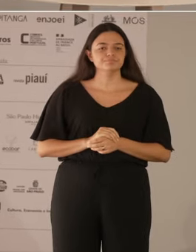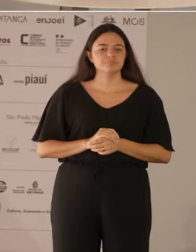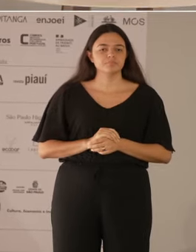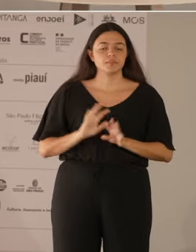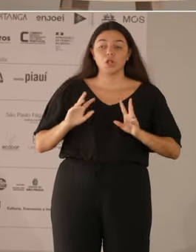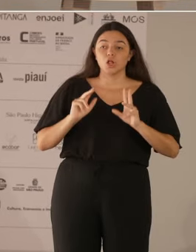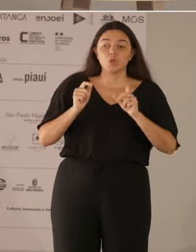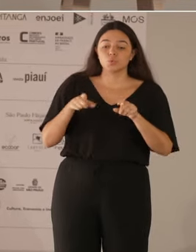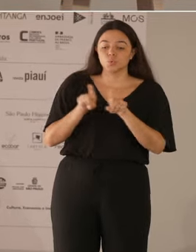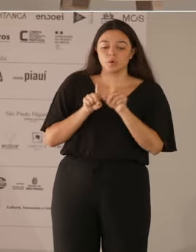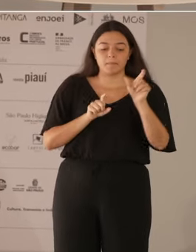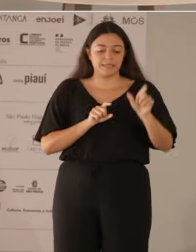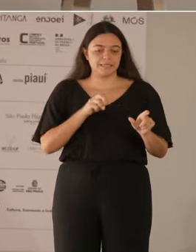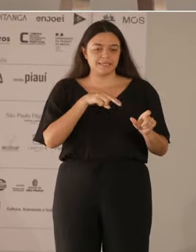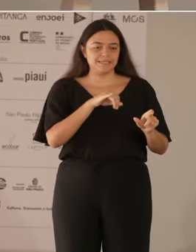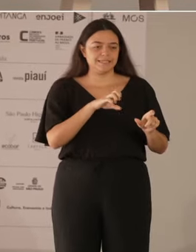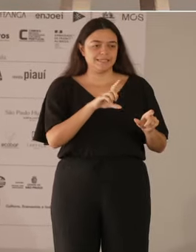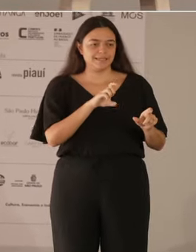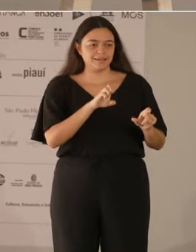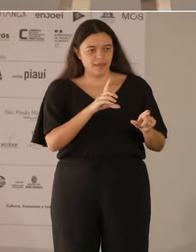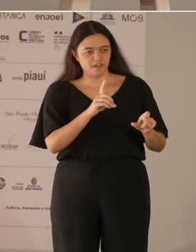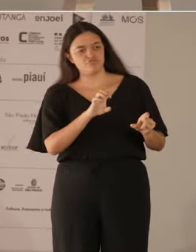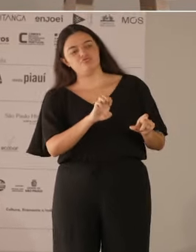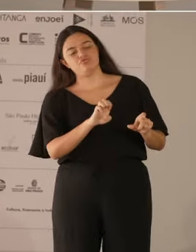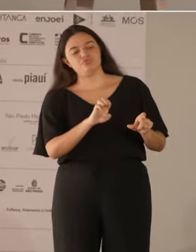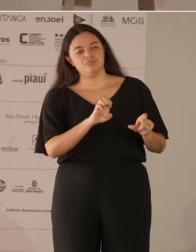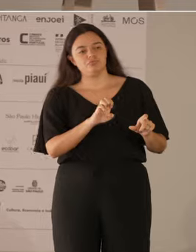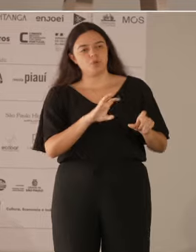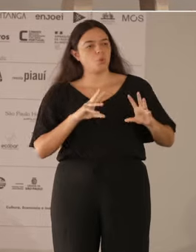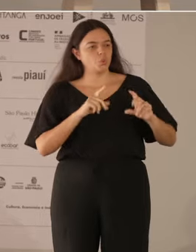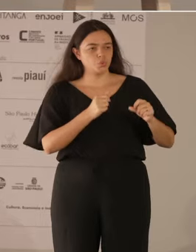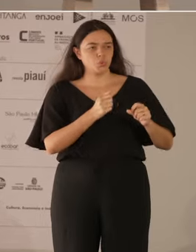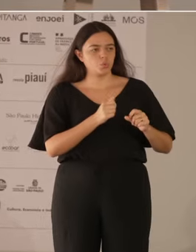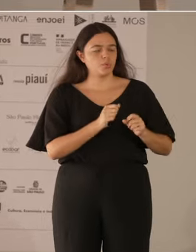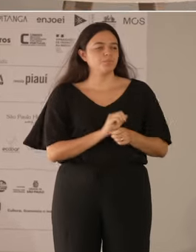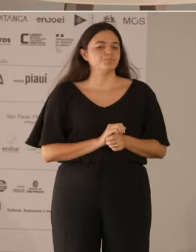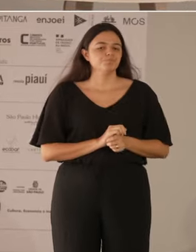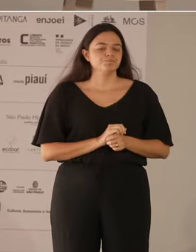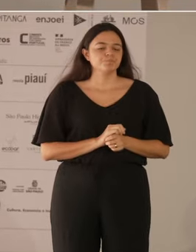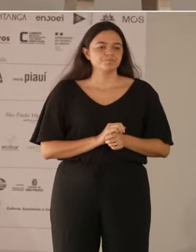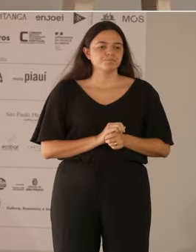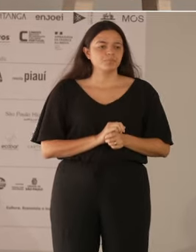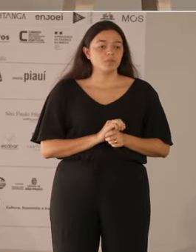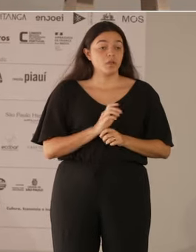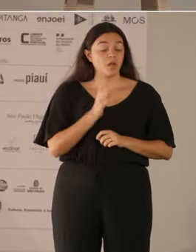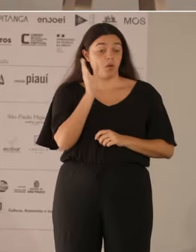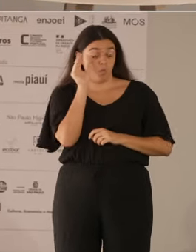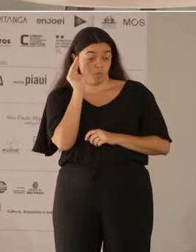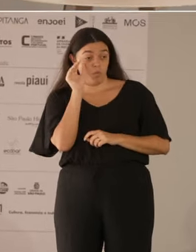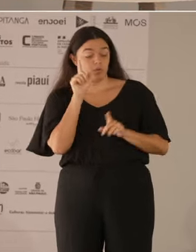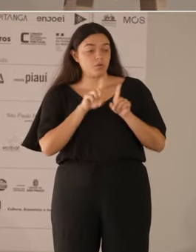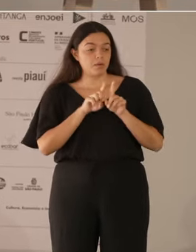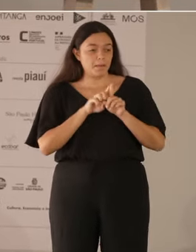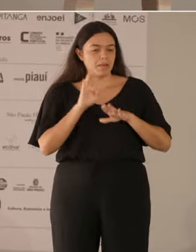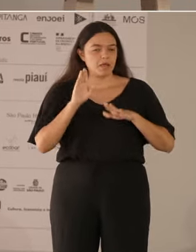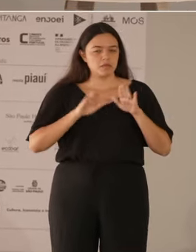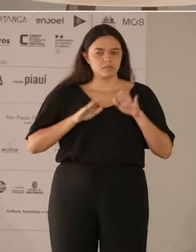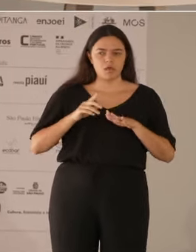NIED, né, tudo que tinha saído sobre a NIED. É até curioso, né, uma coisa bacana quando a gente vai